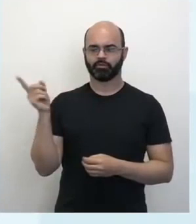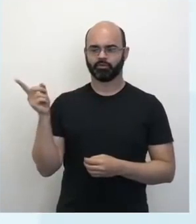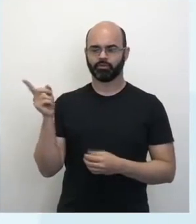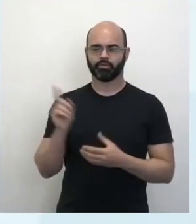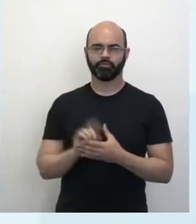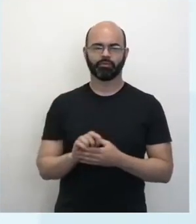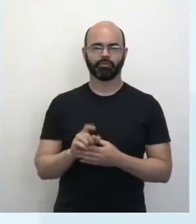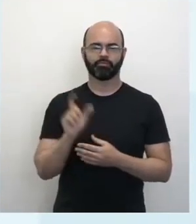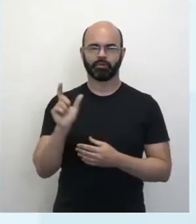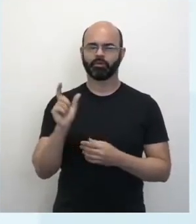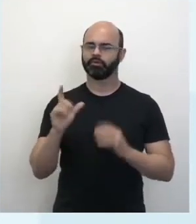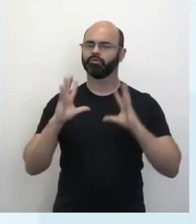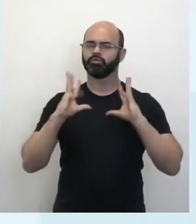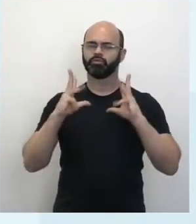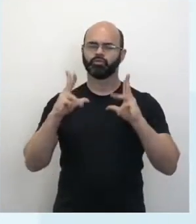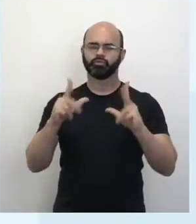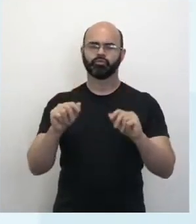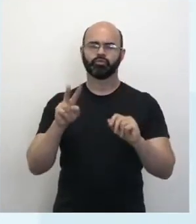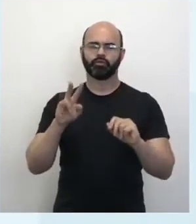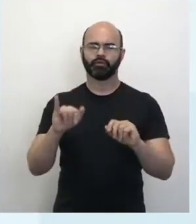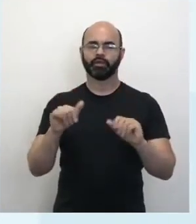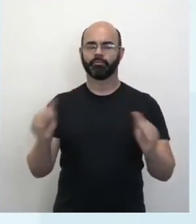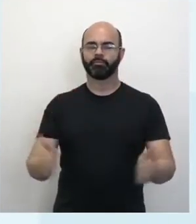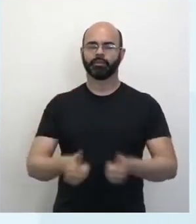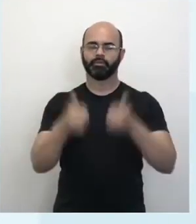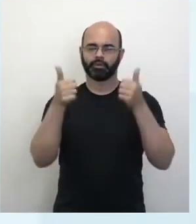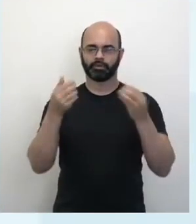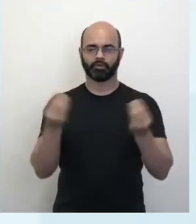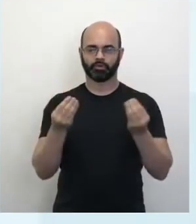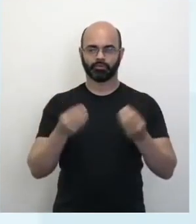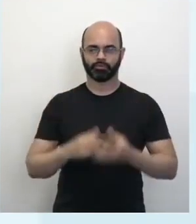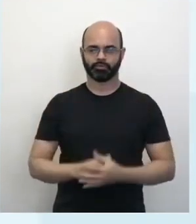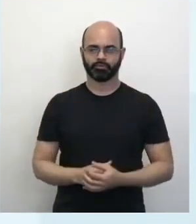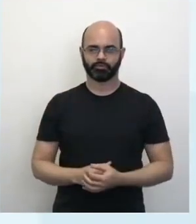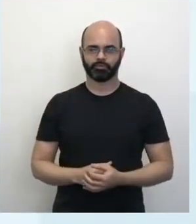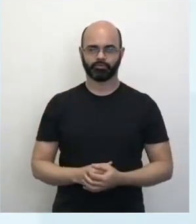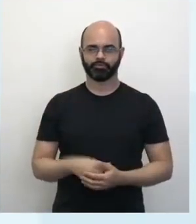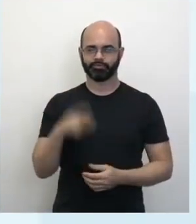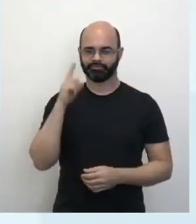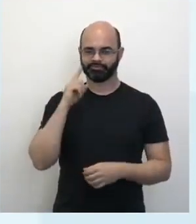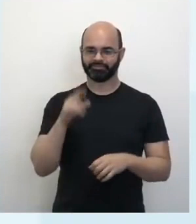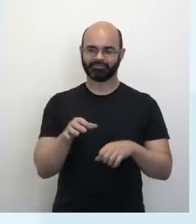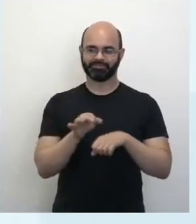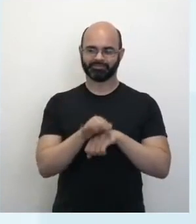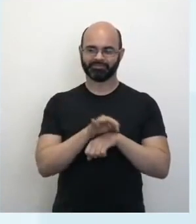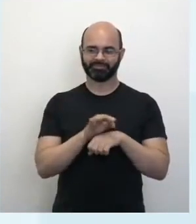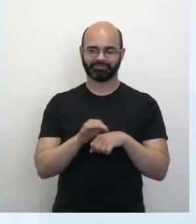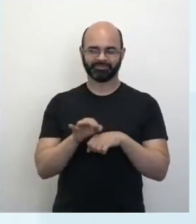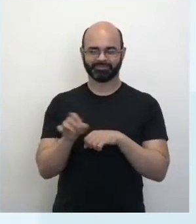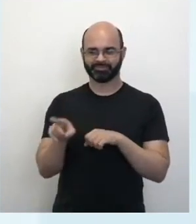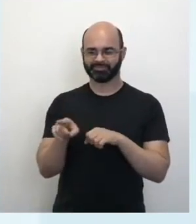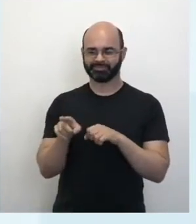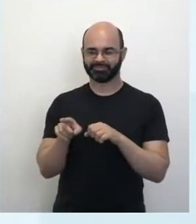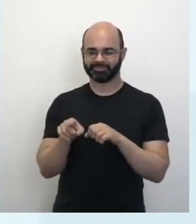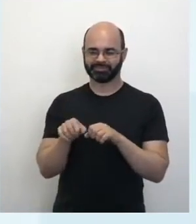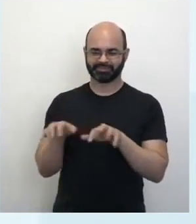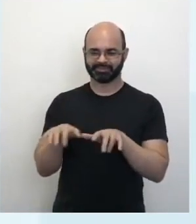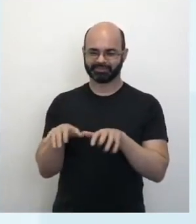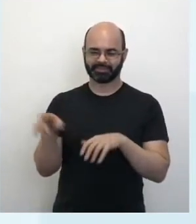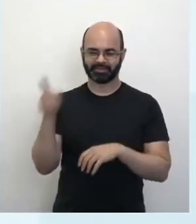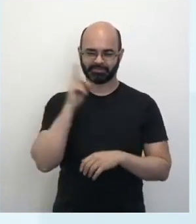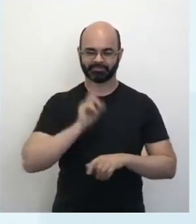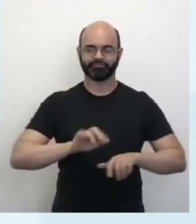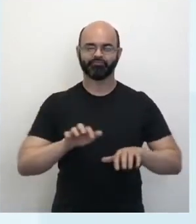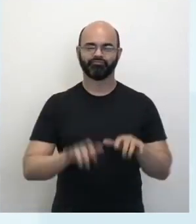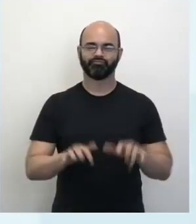palavra tudo vai mudar? Ou melhor, tudo vai melhorar. Então, nós temos aí a Joaninha teclando. Então, nós já sabemos que ela